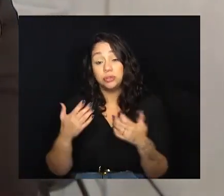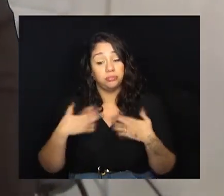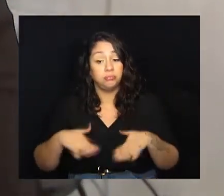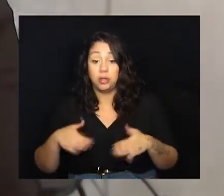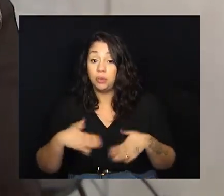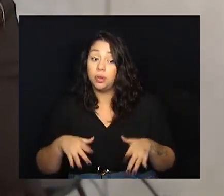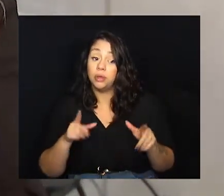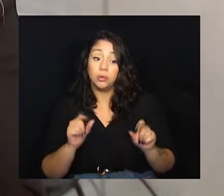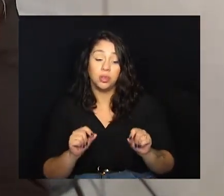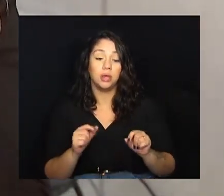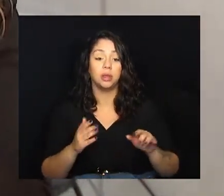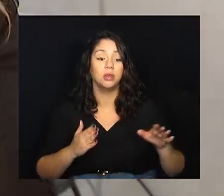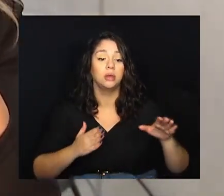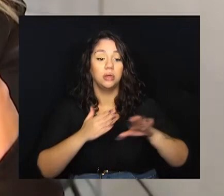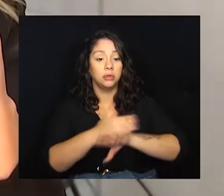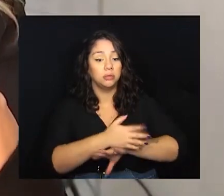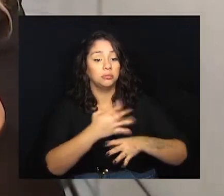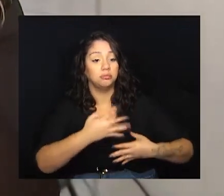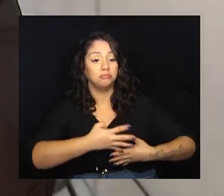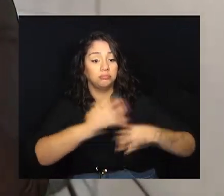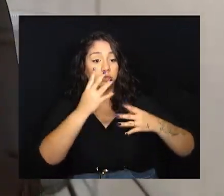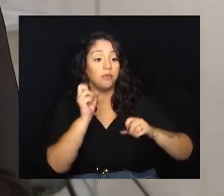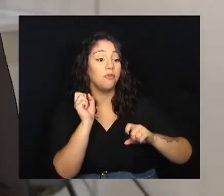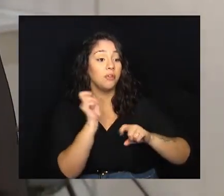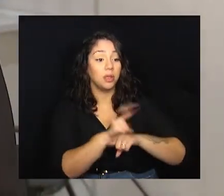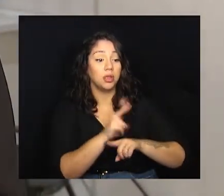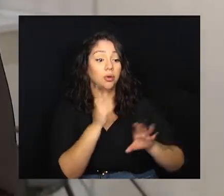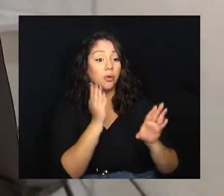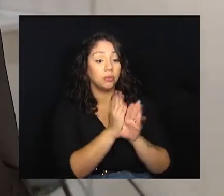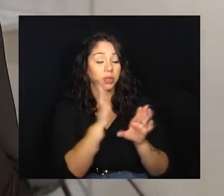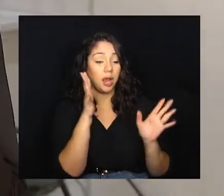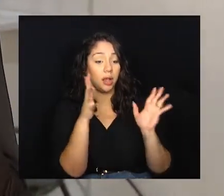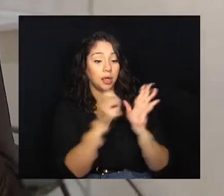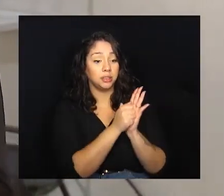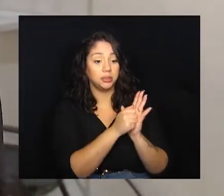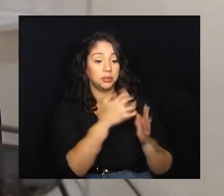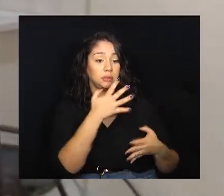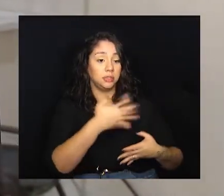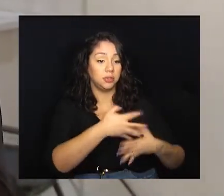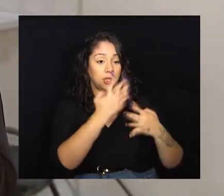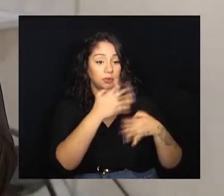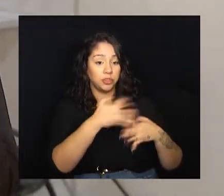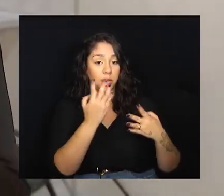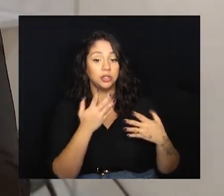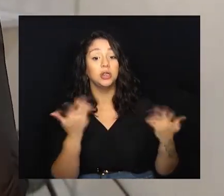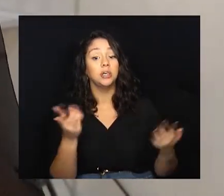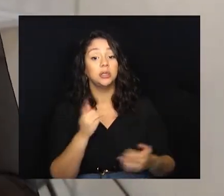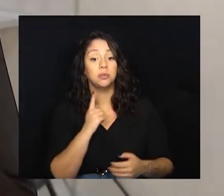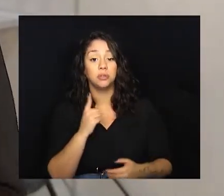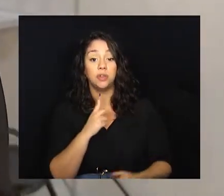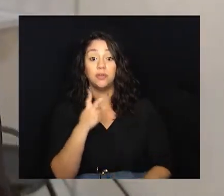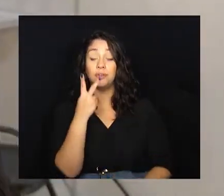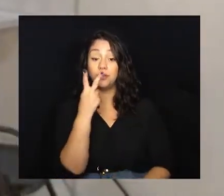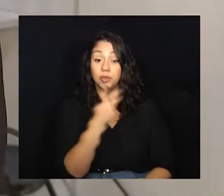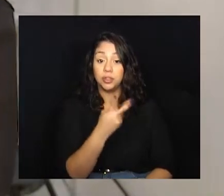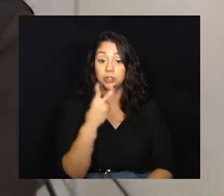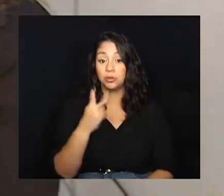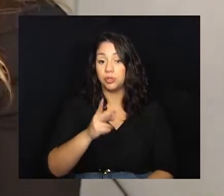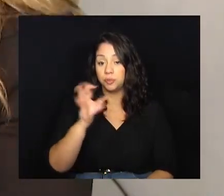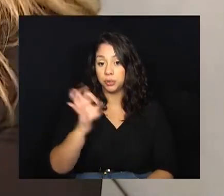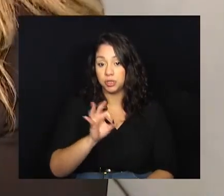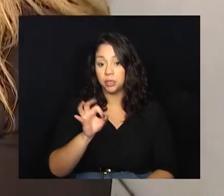fazer a busca da vaga dela se cadastrar pelo chat E aí nós tivemos então 22%